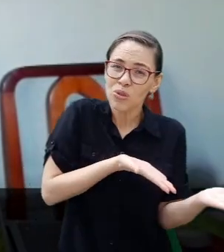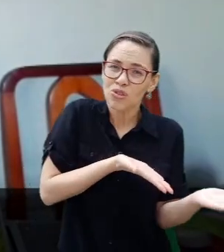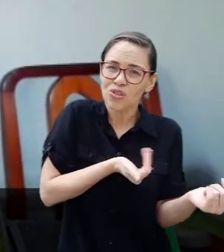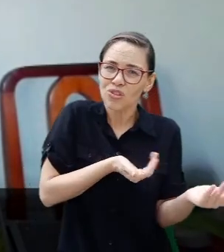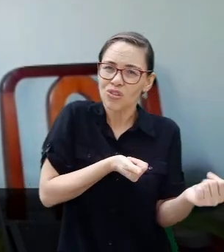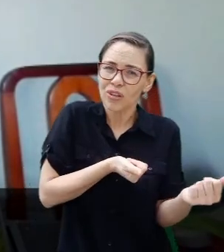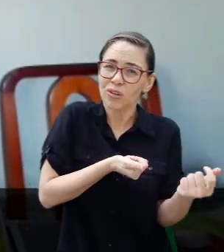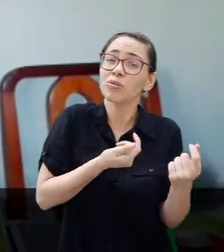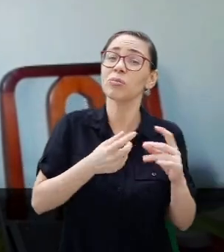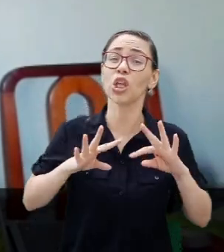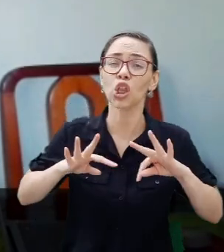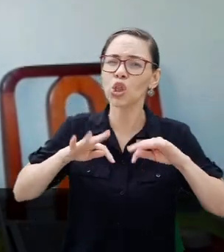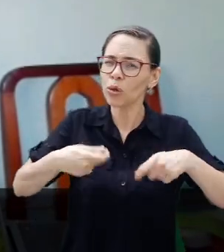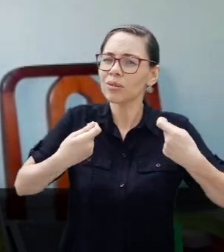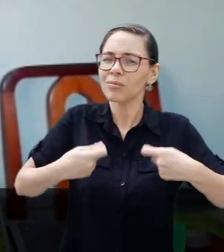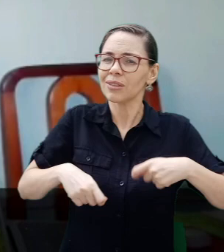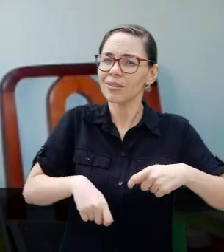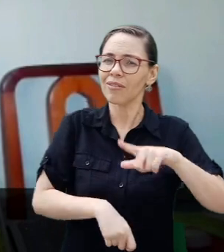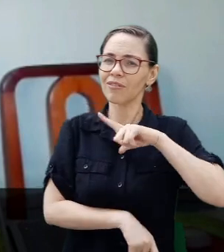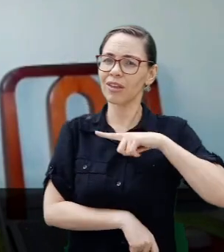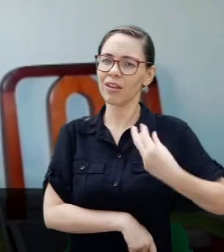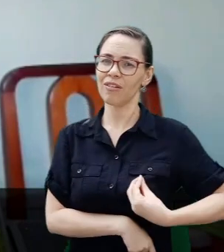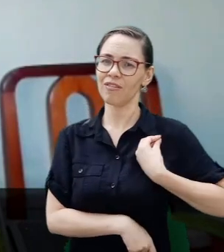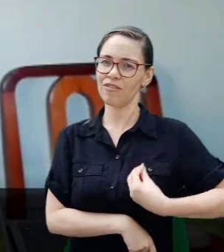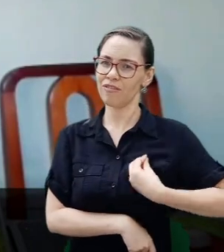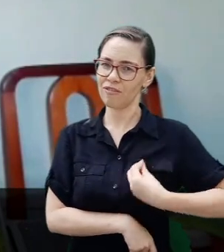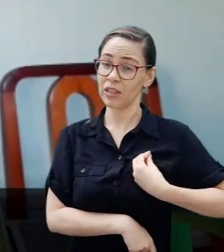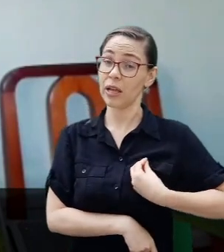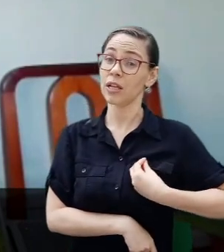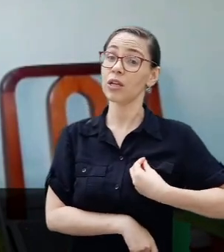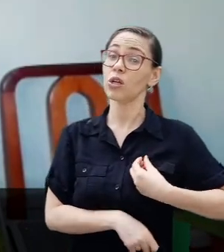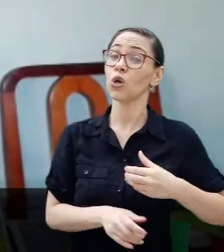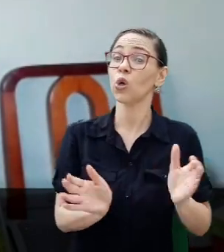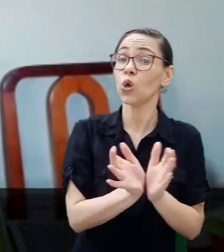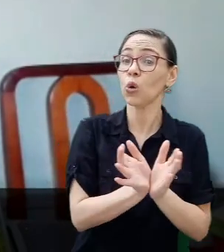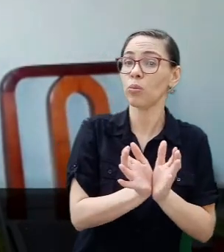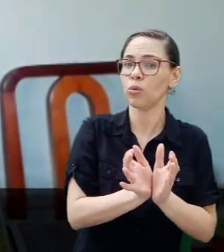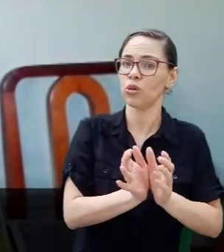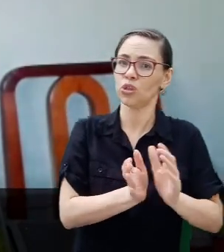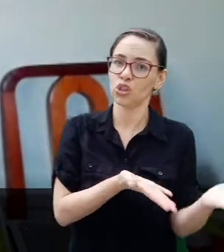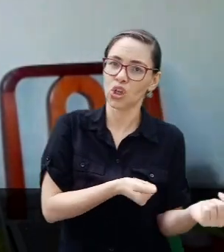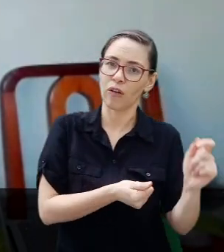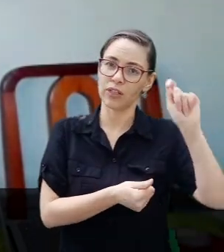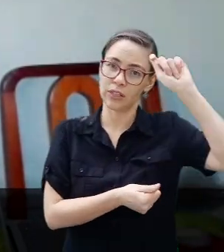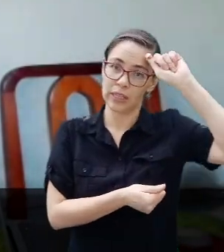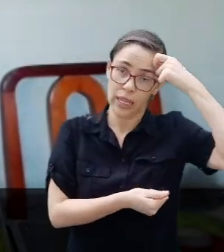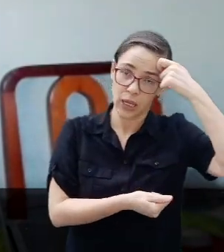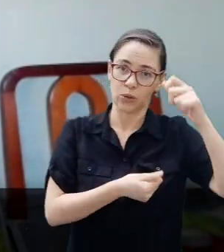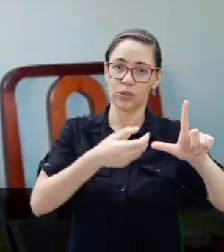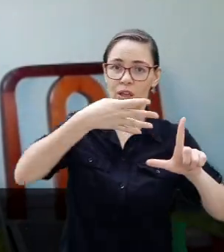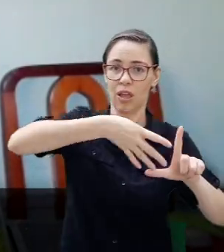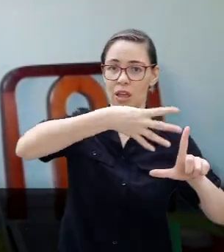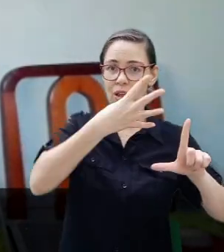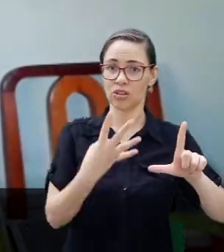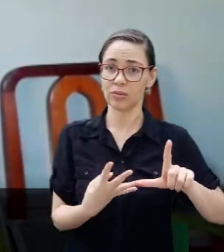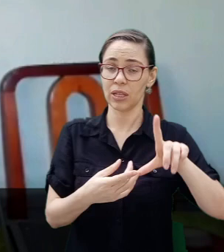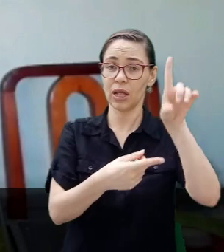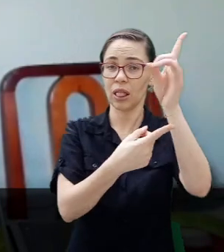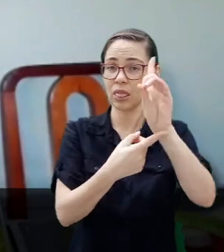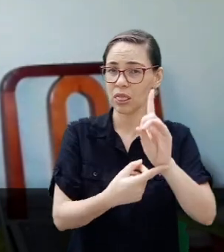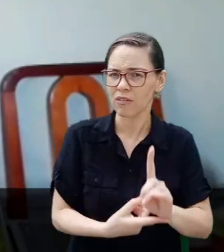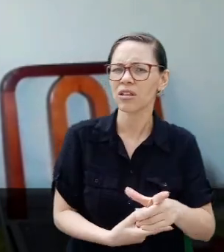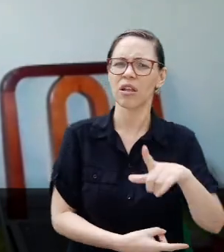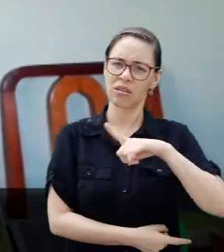deve morrer. Então a gente precisa olhar para as dimensões das juventudes preta, indígena,